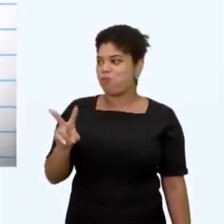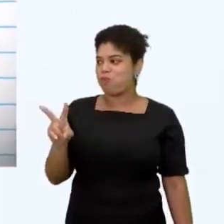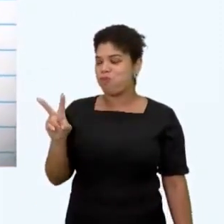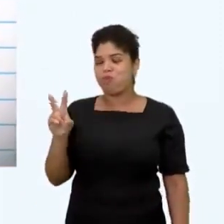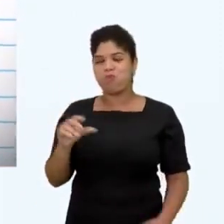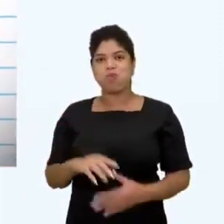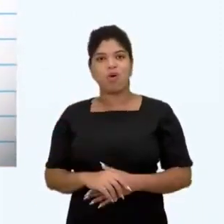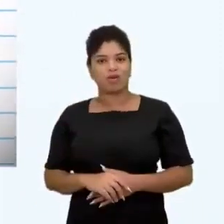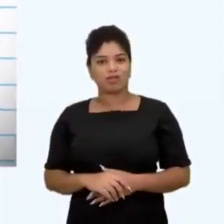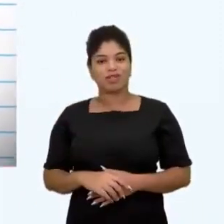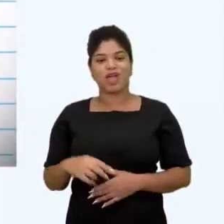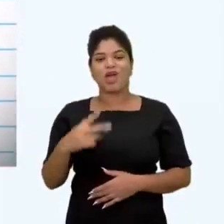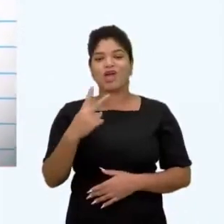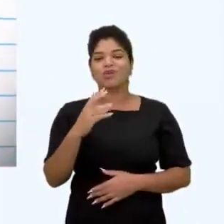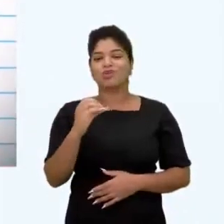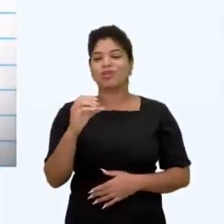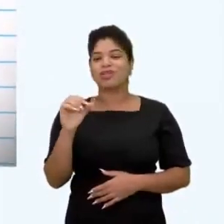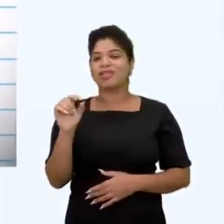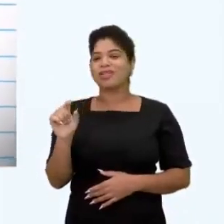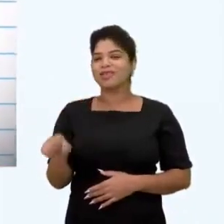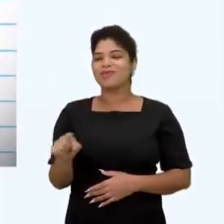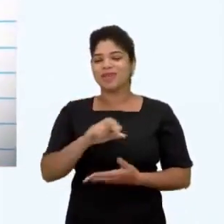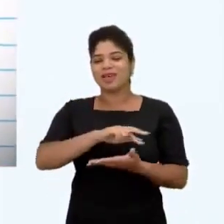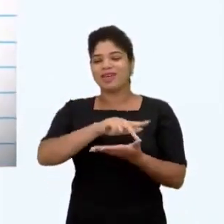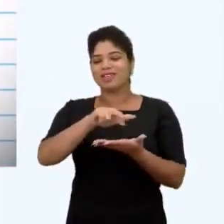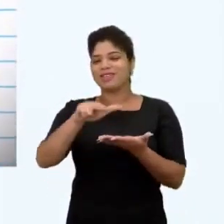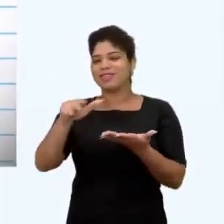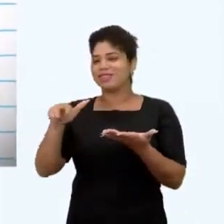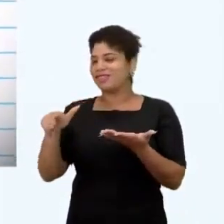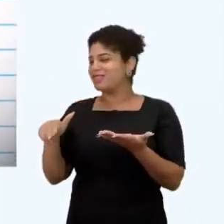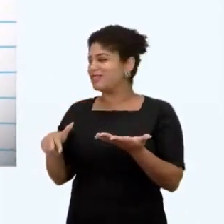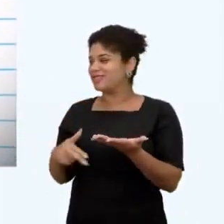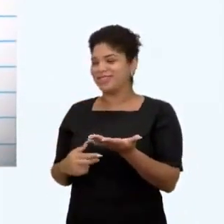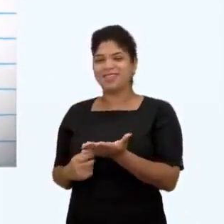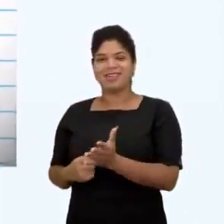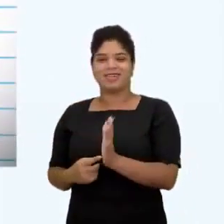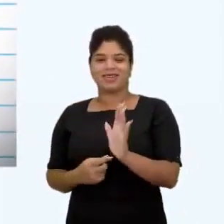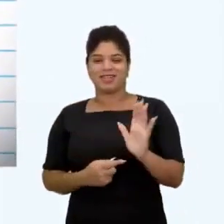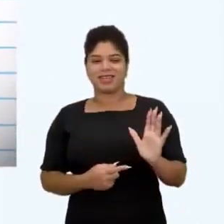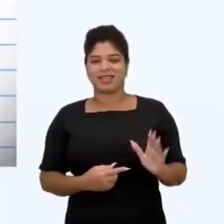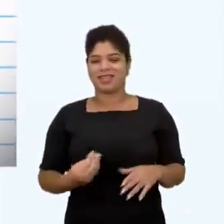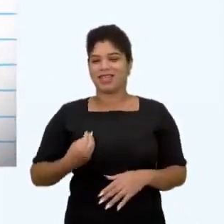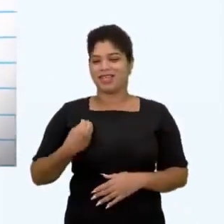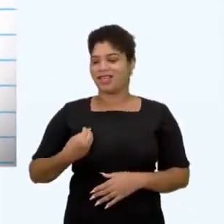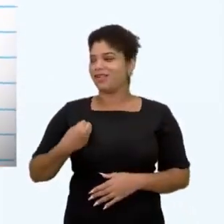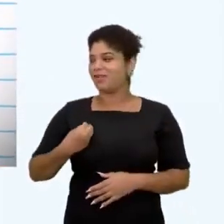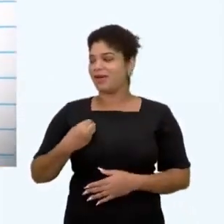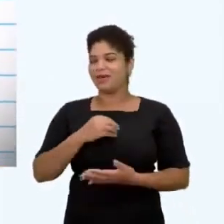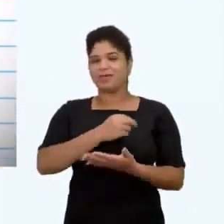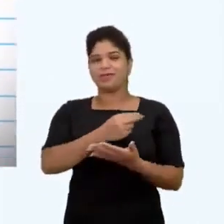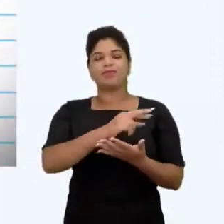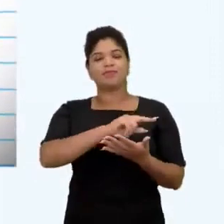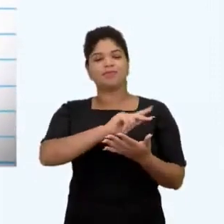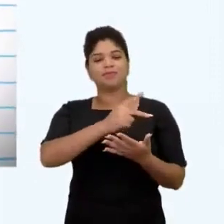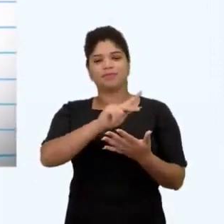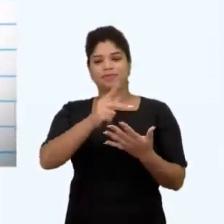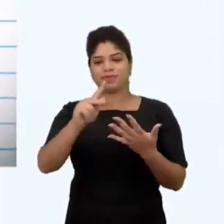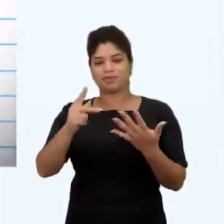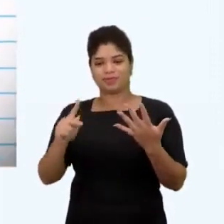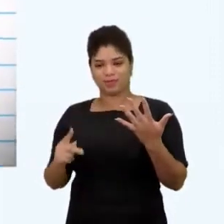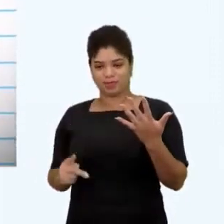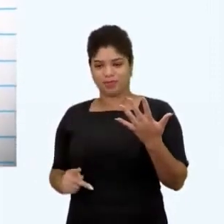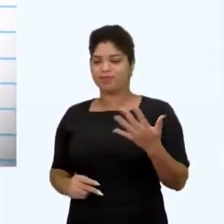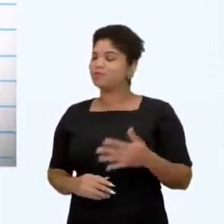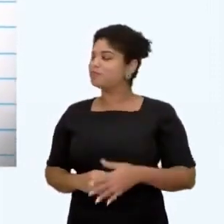há cerca de 200 mil espécies identificadas. Além disso, mais de 3 bilhões de pessoas dependem dos recursos marinhos